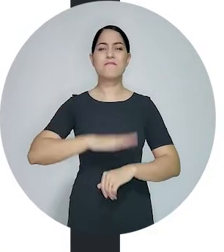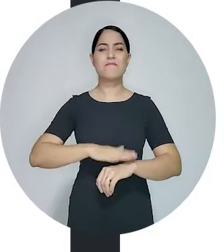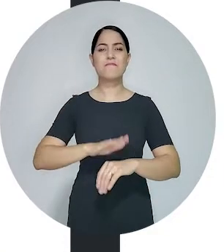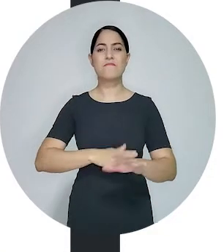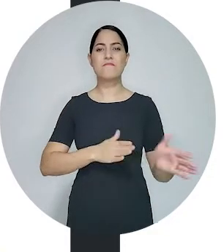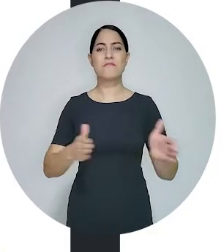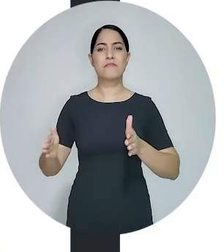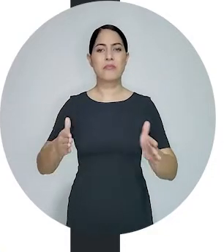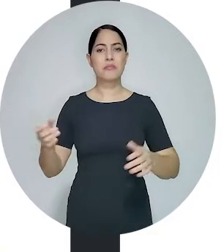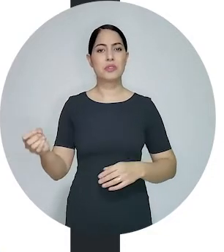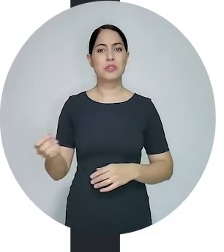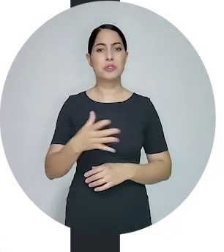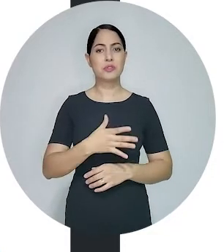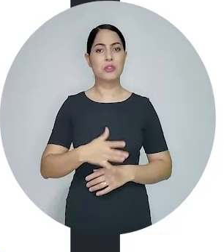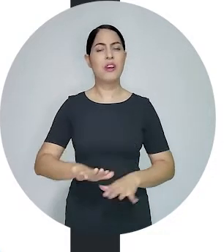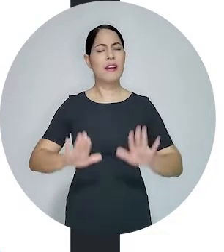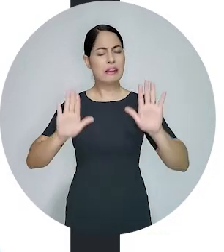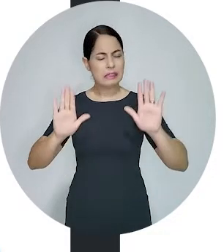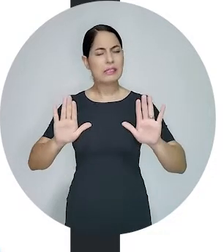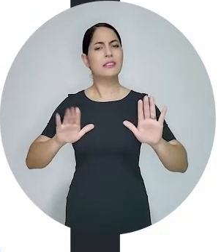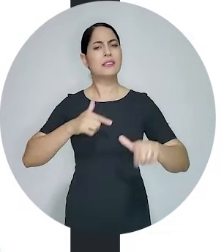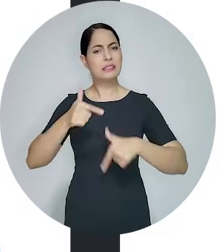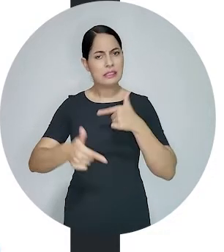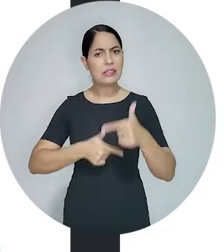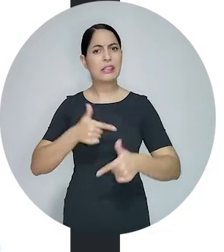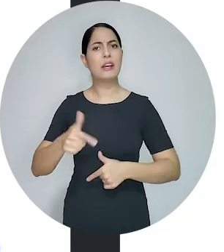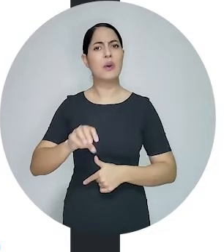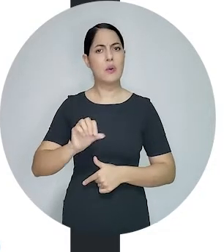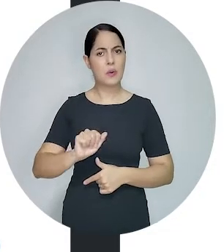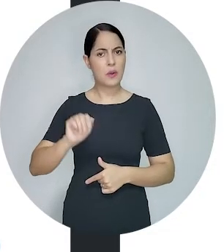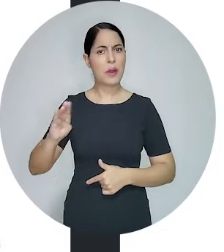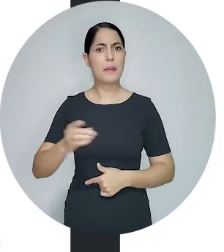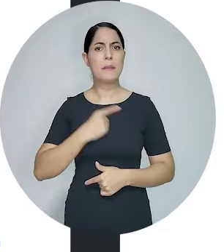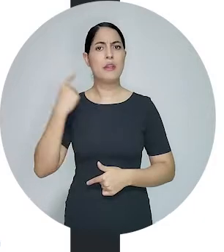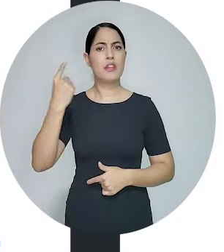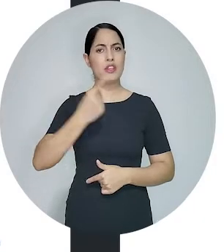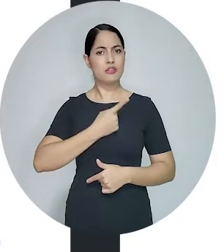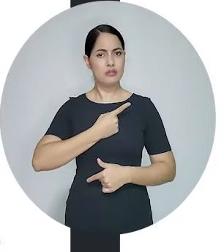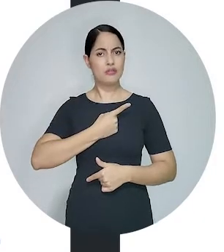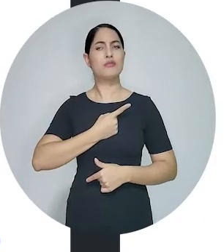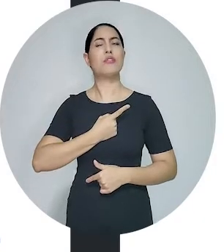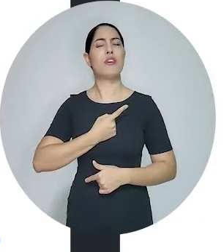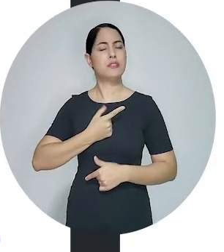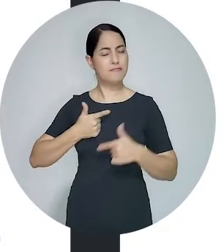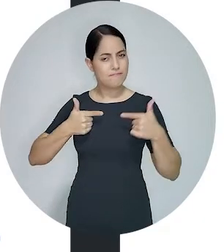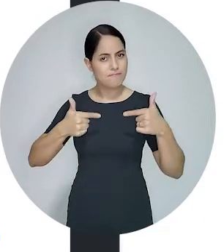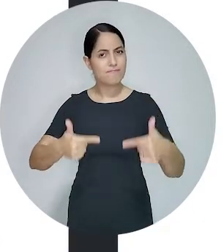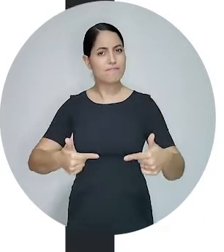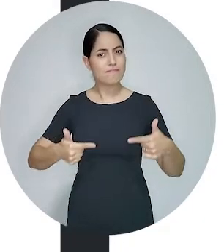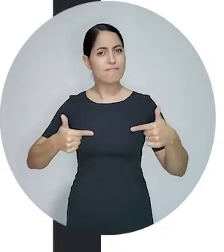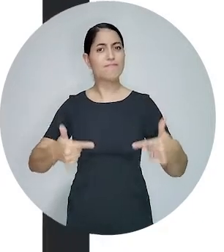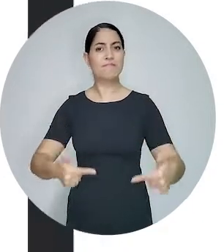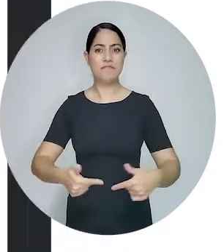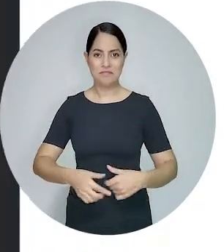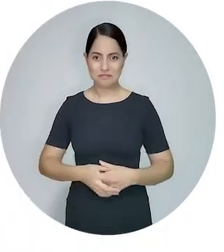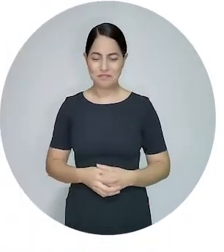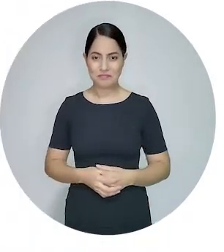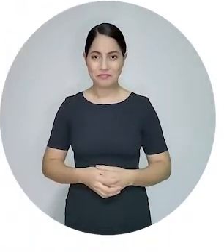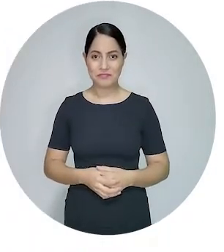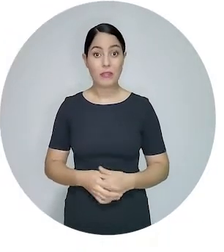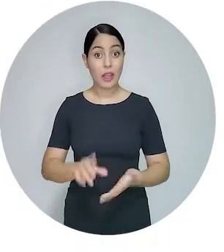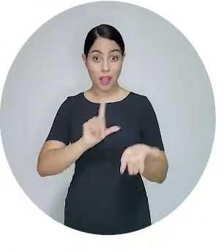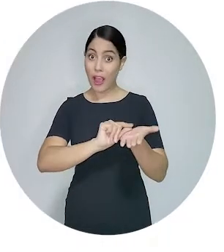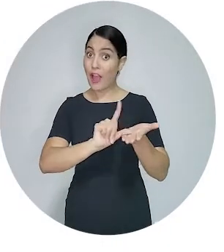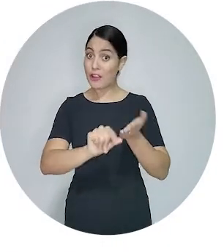que ela inaugura uma nova era, uma realidade que, graças a muito trabalho e empenho da OAB, estamos em vias de deixar para trás.